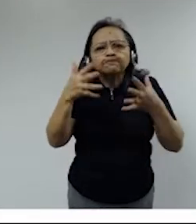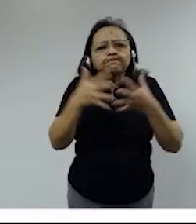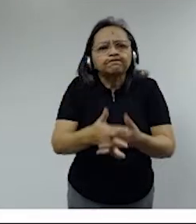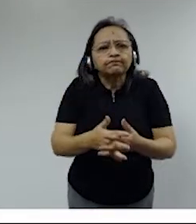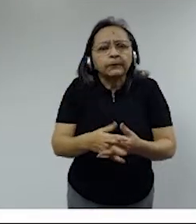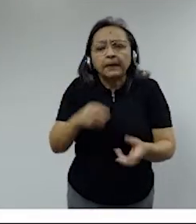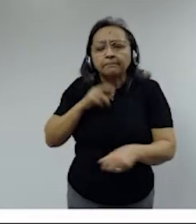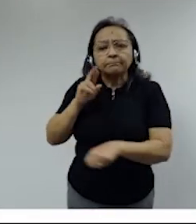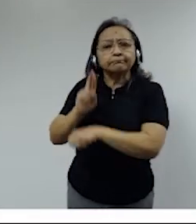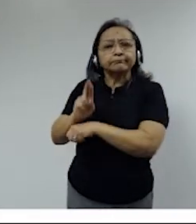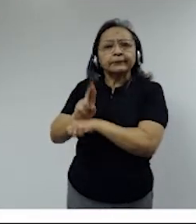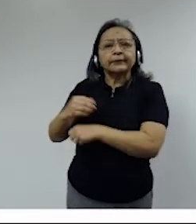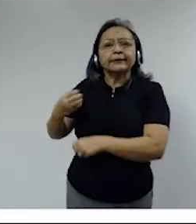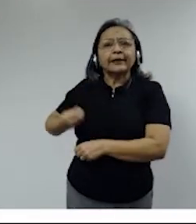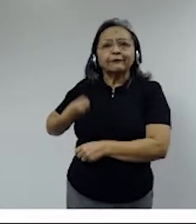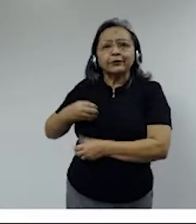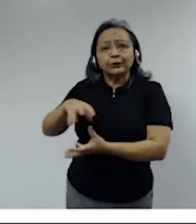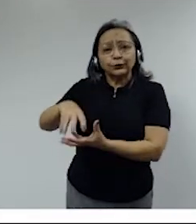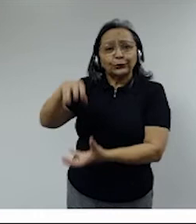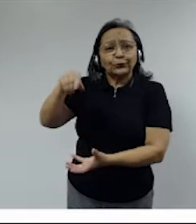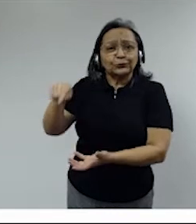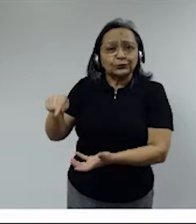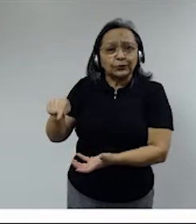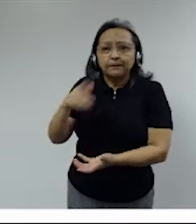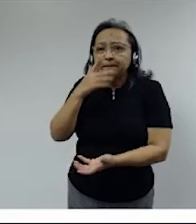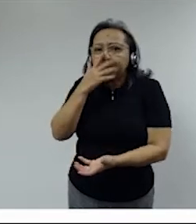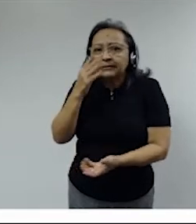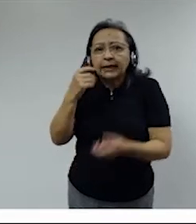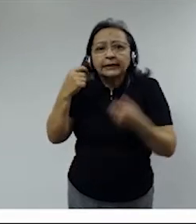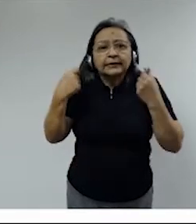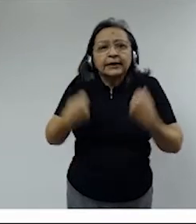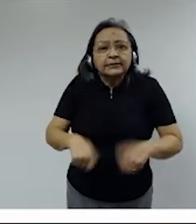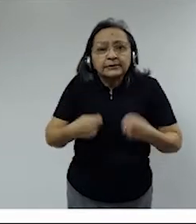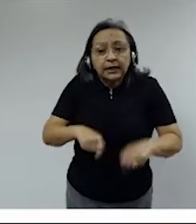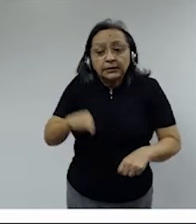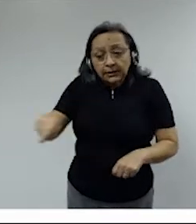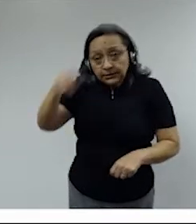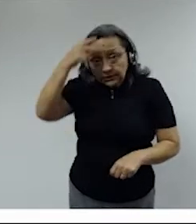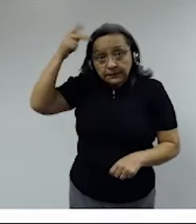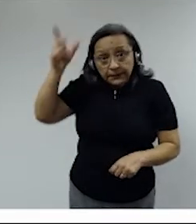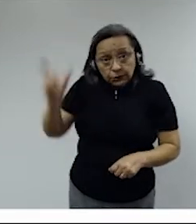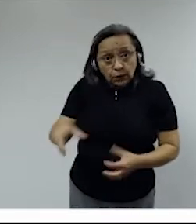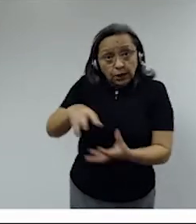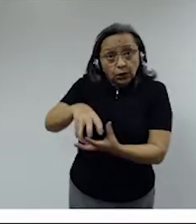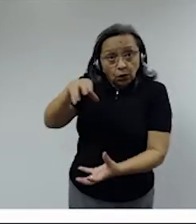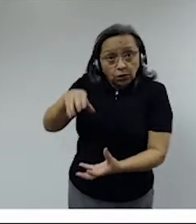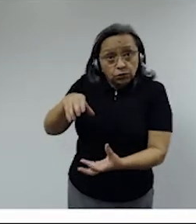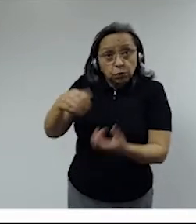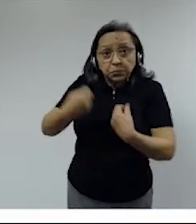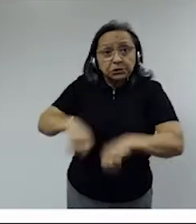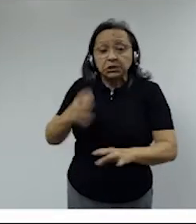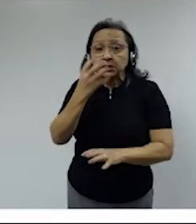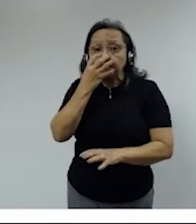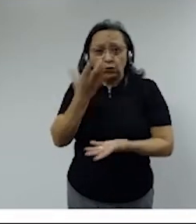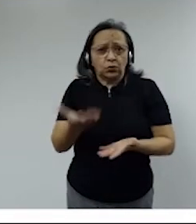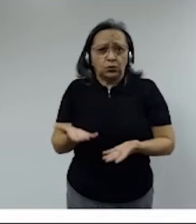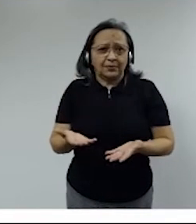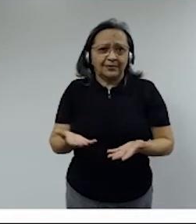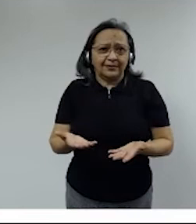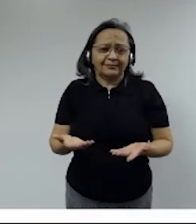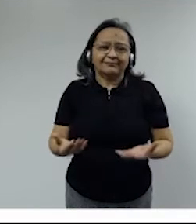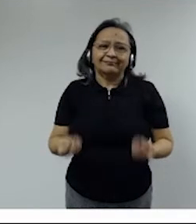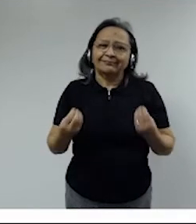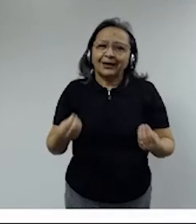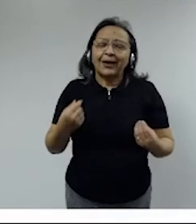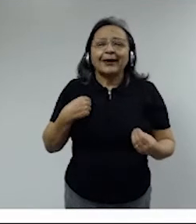vida do idoso. Quer dizer, quase que a necessidade desses idosos fazerem isso. Bom, e aí procurando com a minha turma,